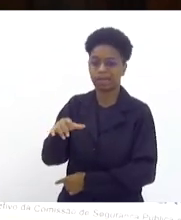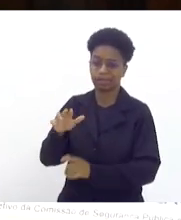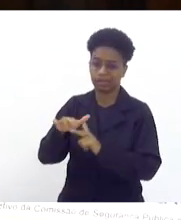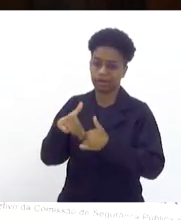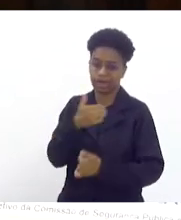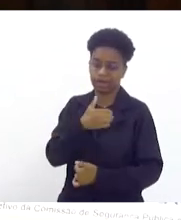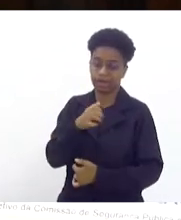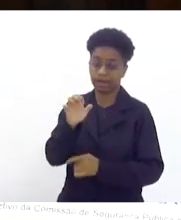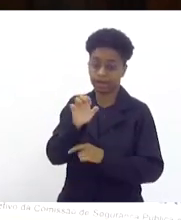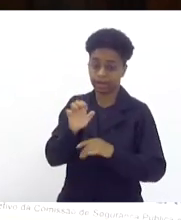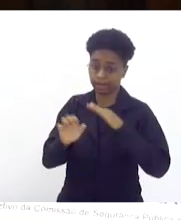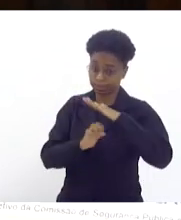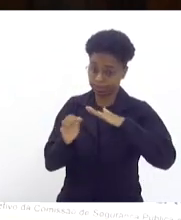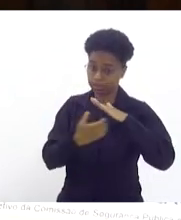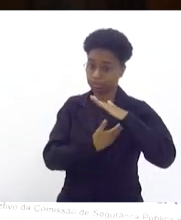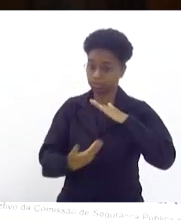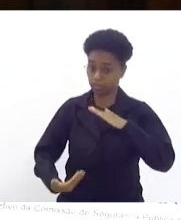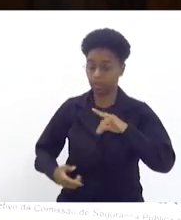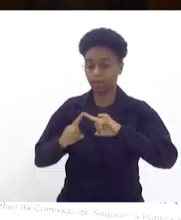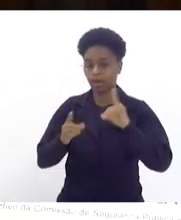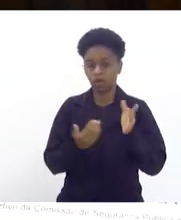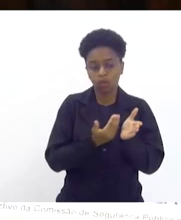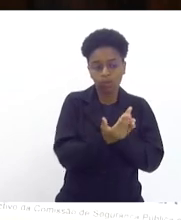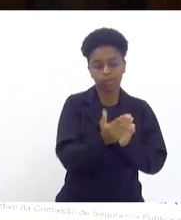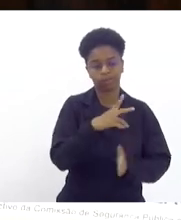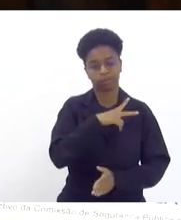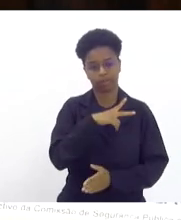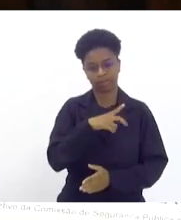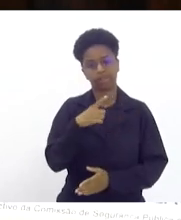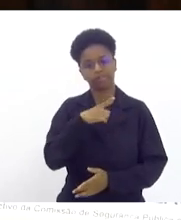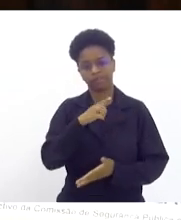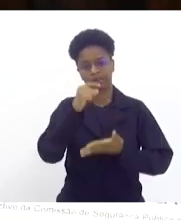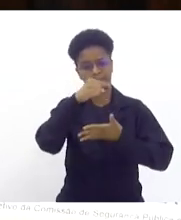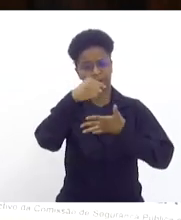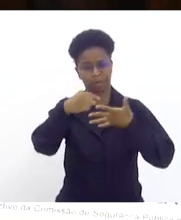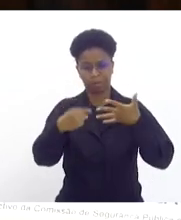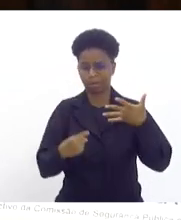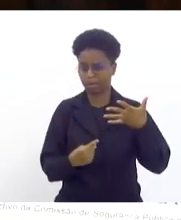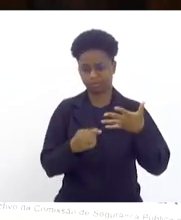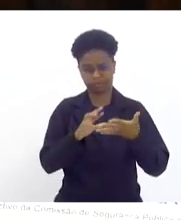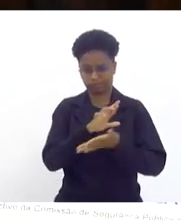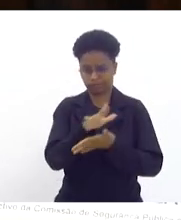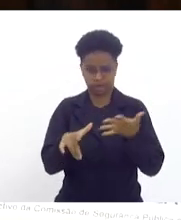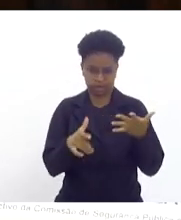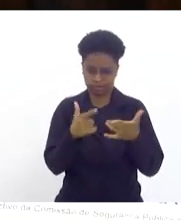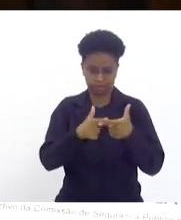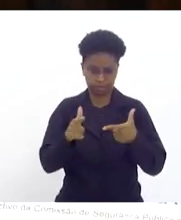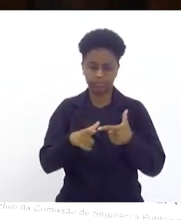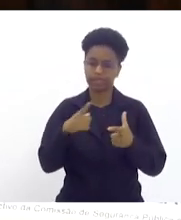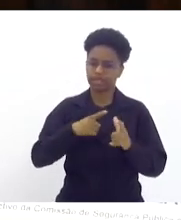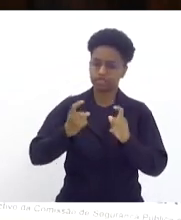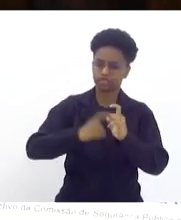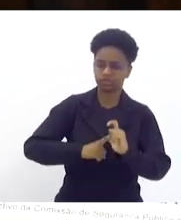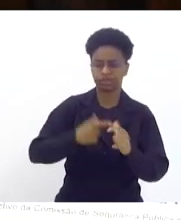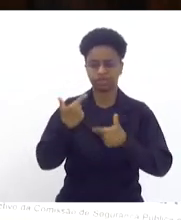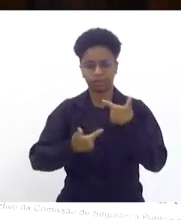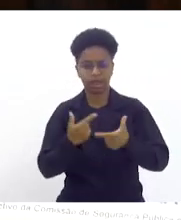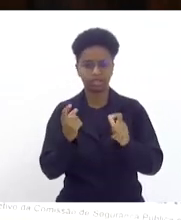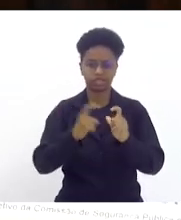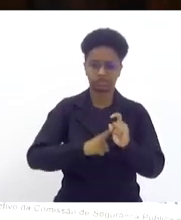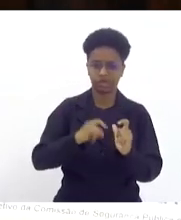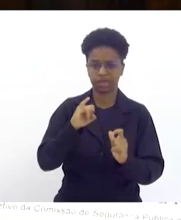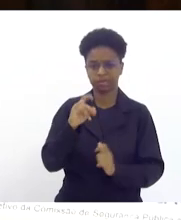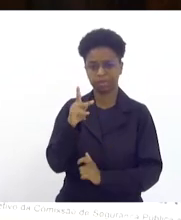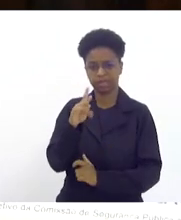pública de natureza privada a ela incide todos os gravames então a Rio Trilhos tem dívida trabalhista dívida de IPTU dívida